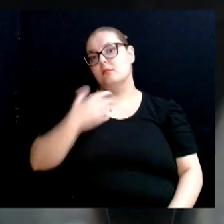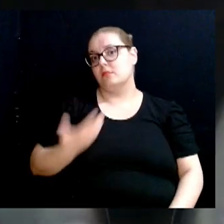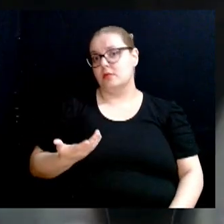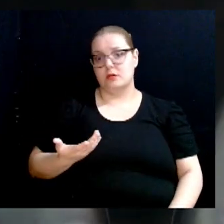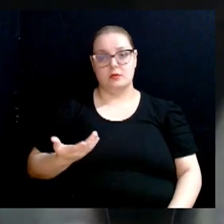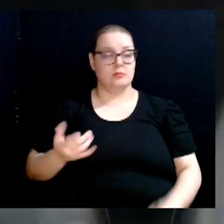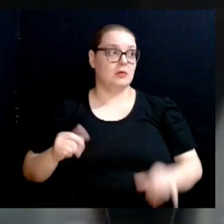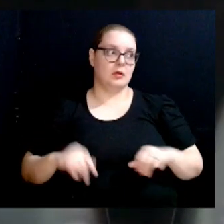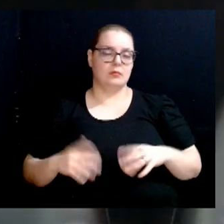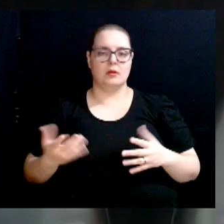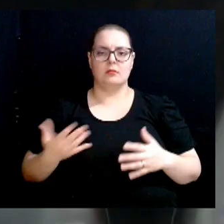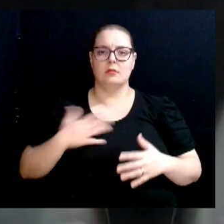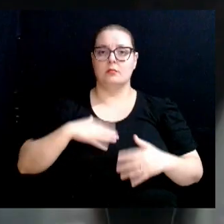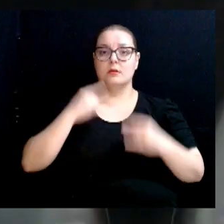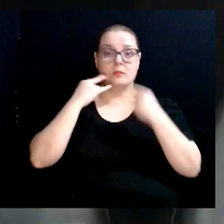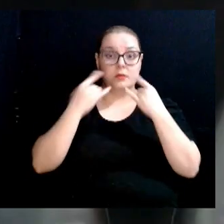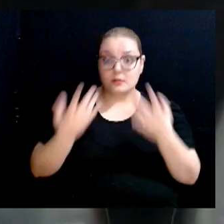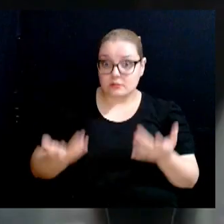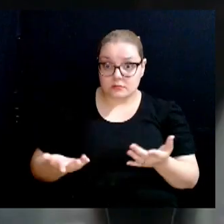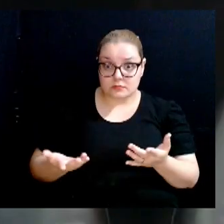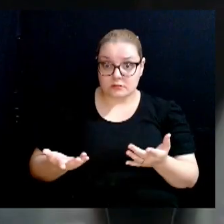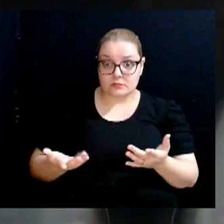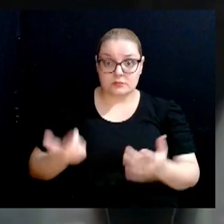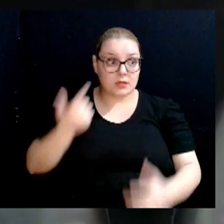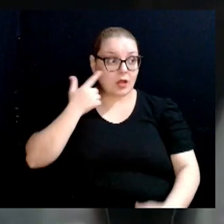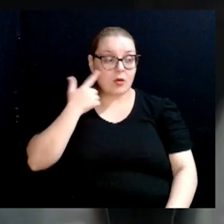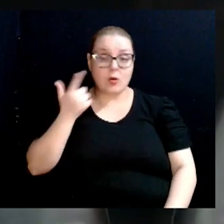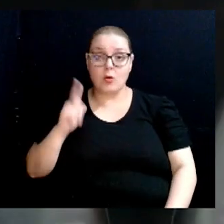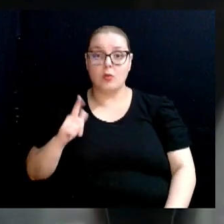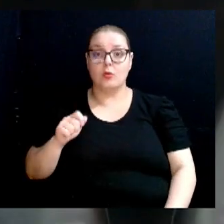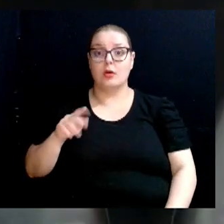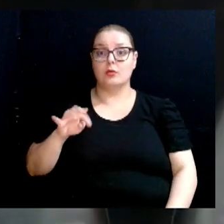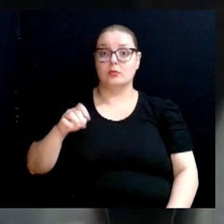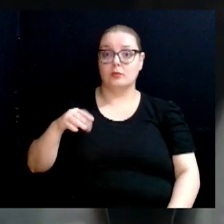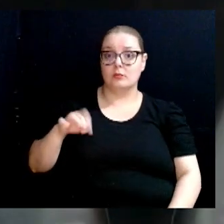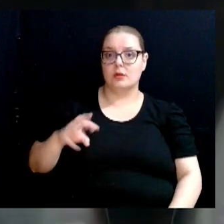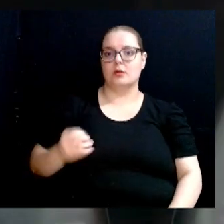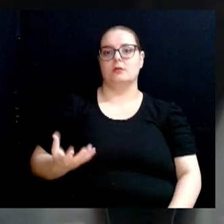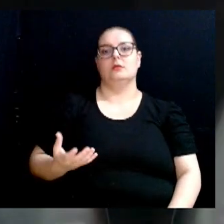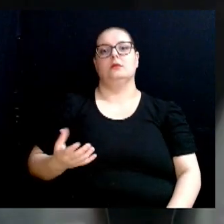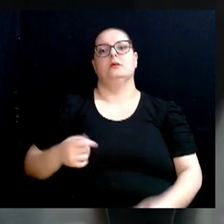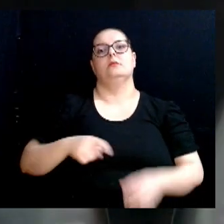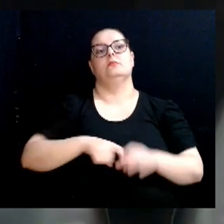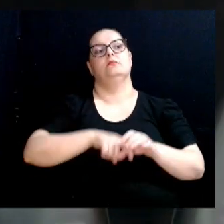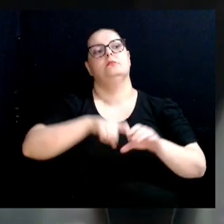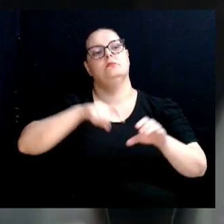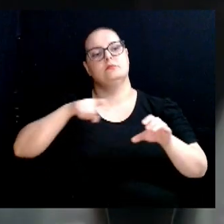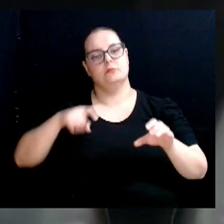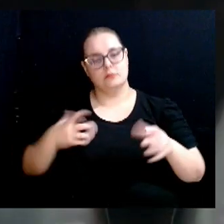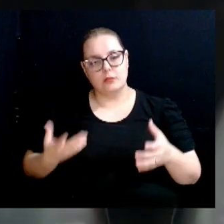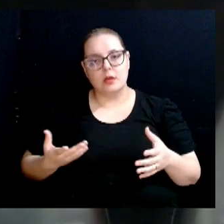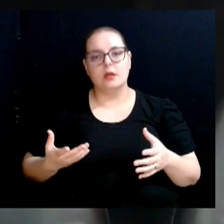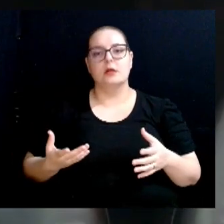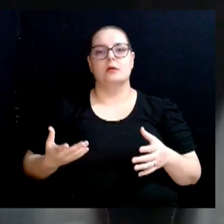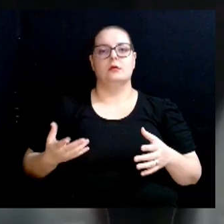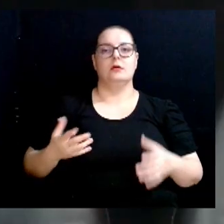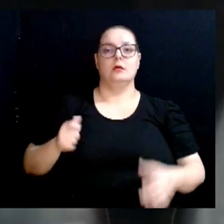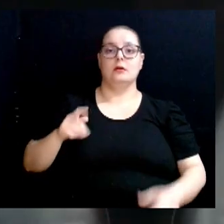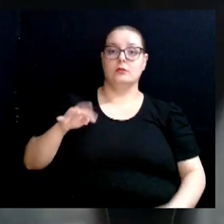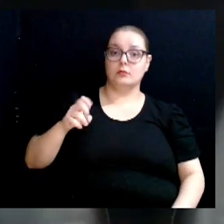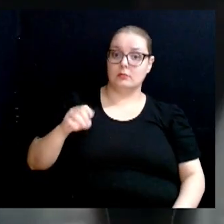mas estava no óbvio, estava no automático, a gente precisa sair desse automático, a gente precisa introduzir coisa nova.